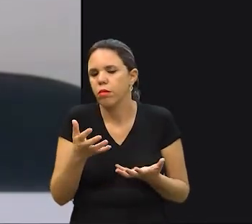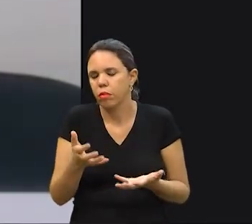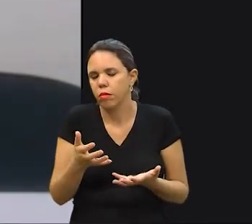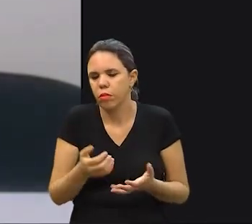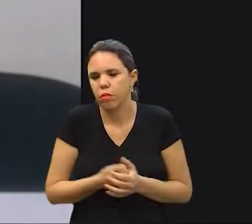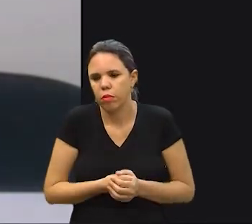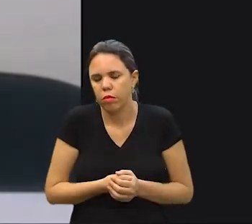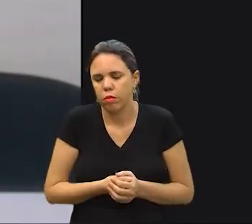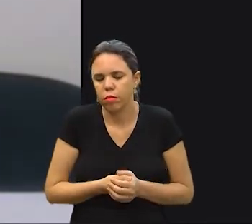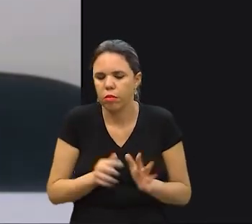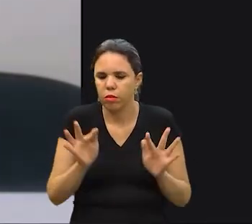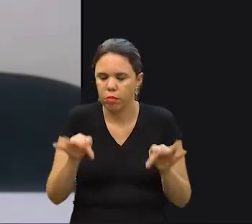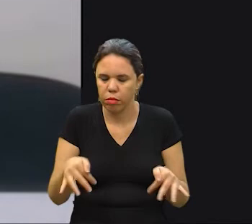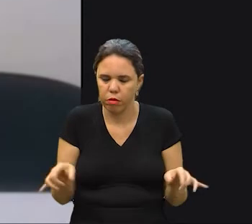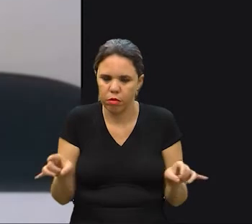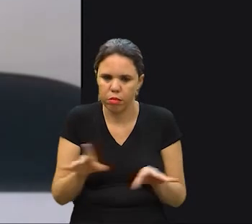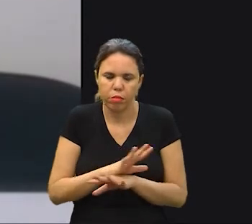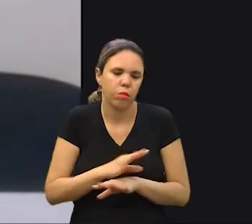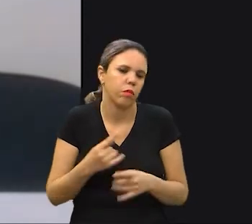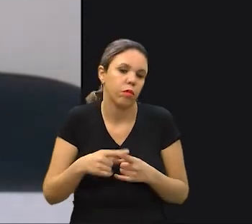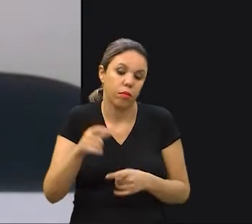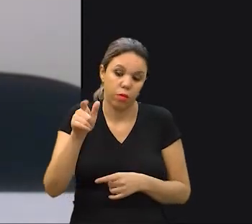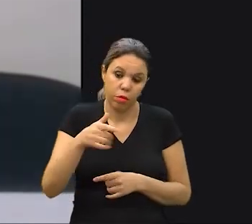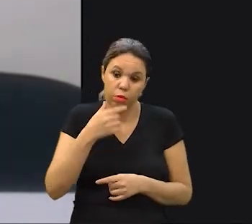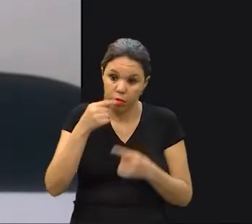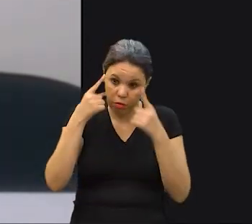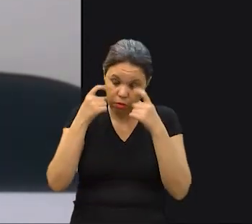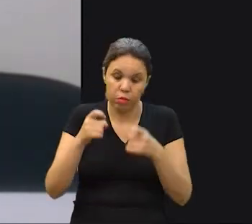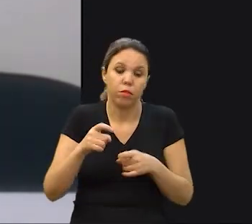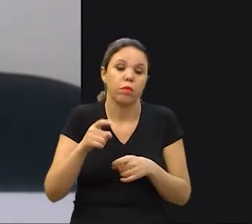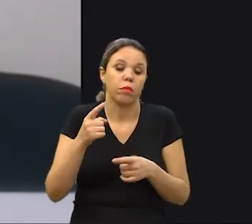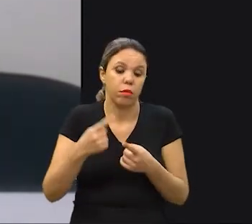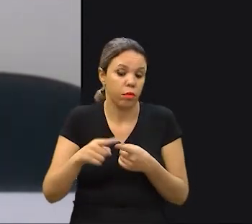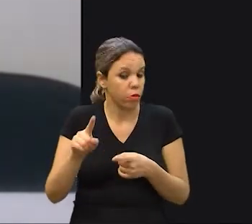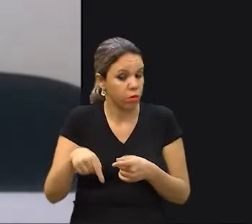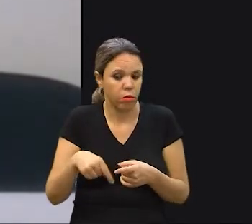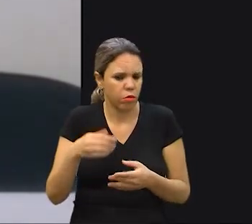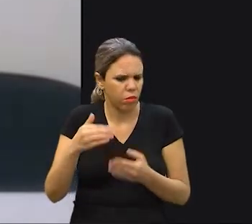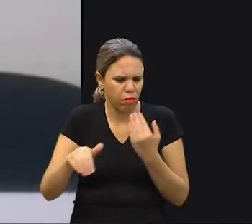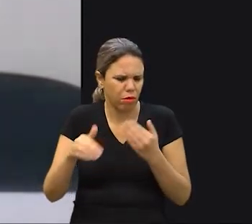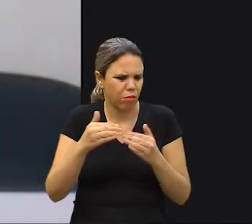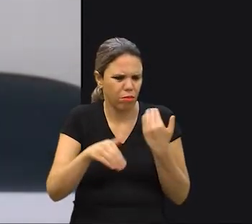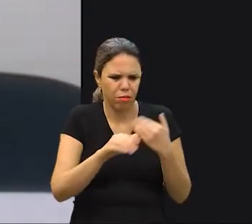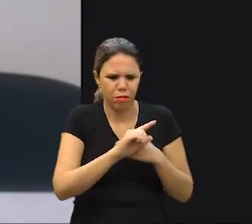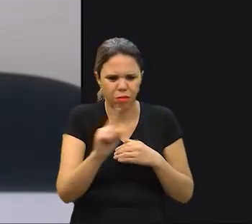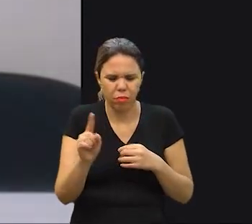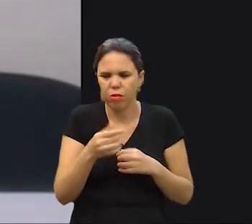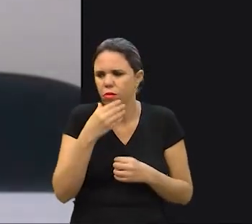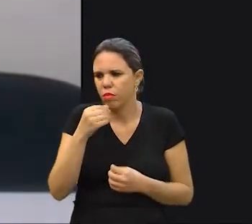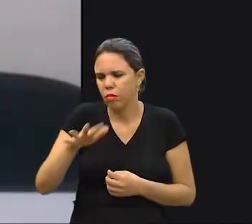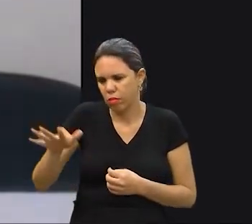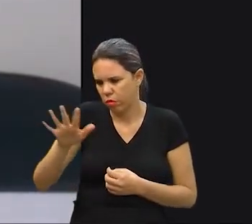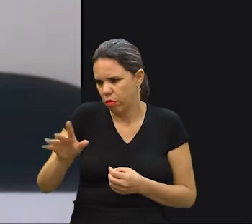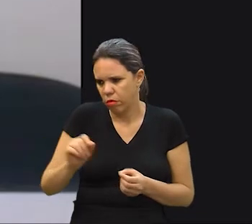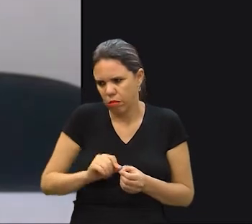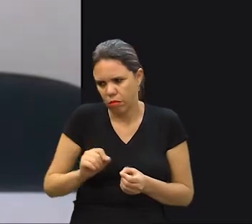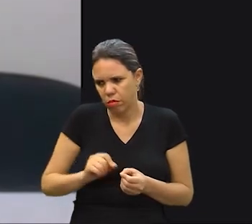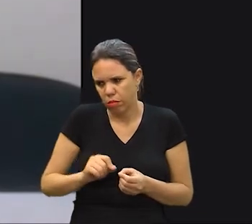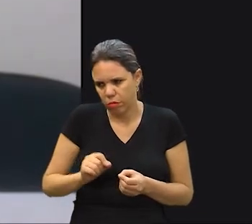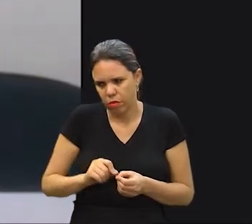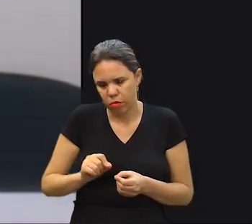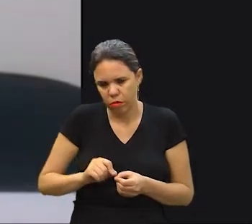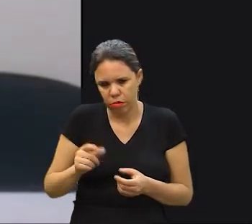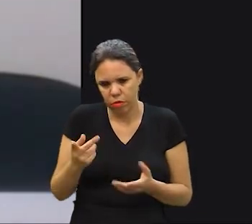que quer dar um fim, não porque você pratica, mas porque você não está de acordo com que os outros